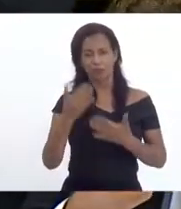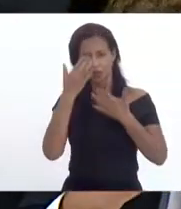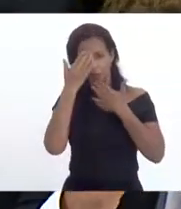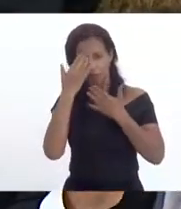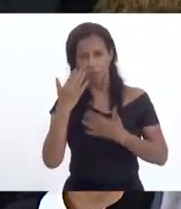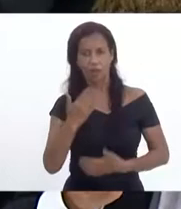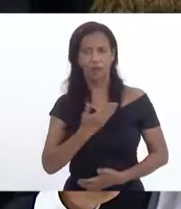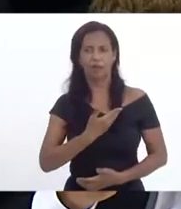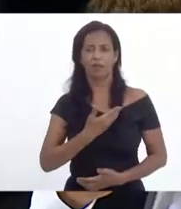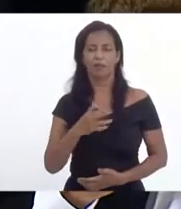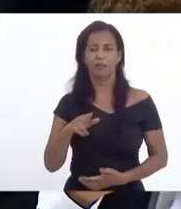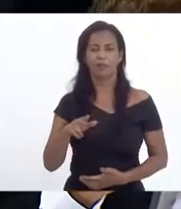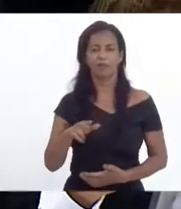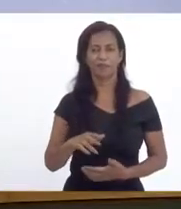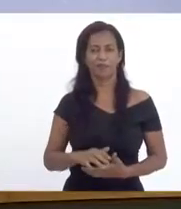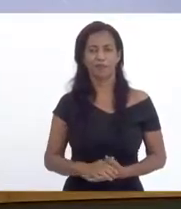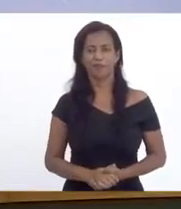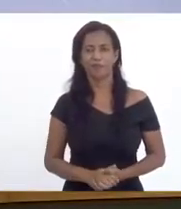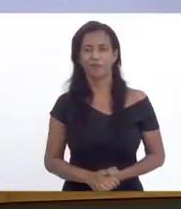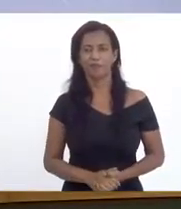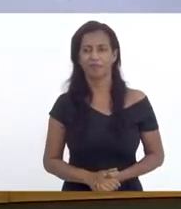irmão.